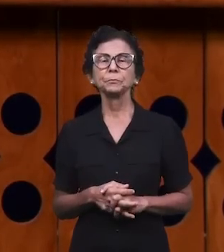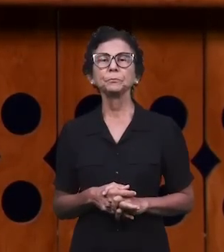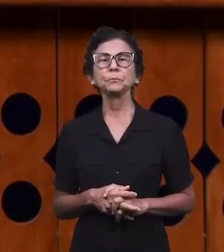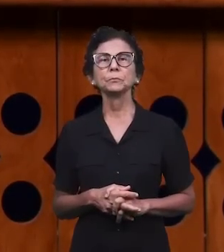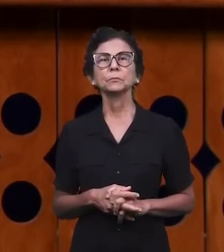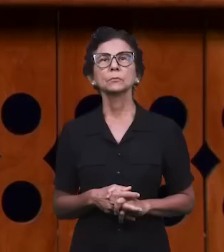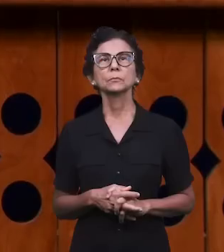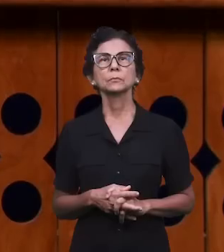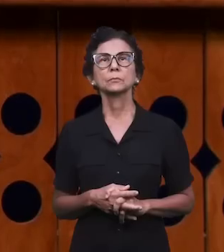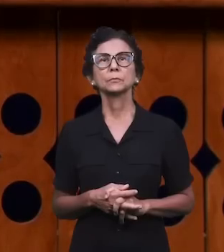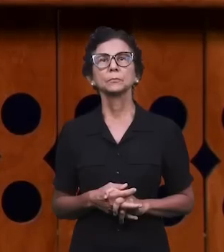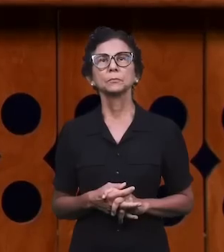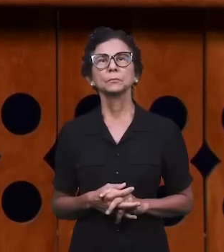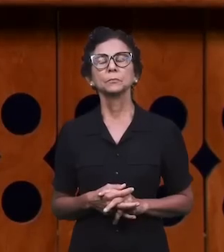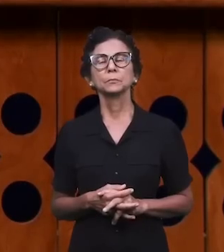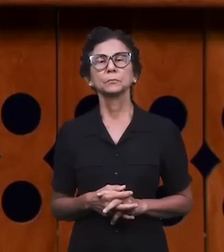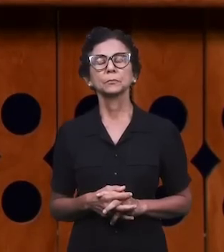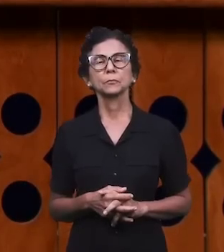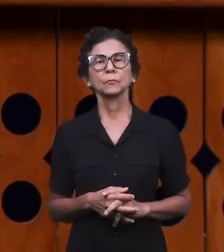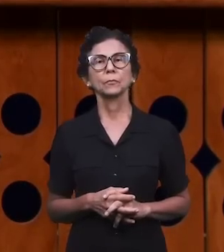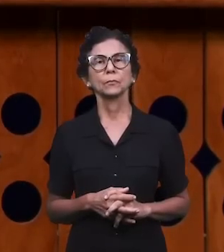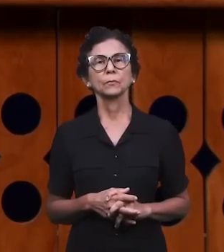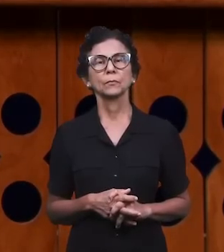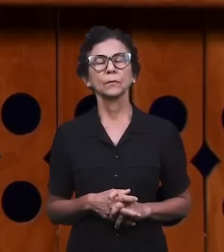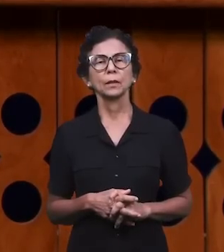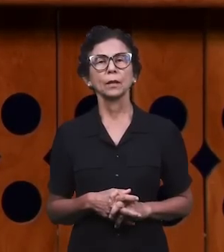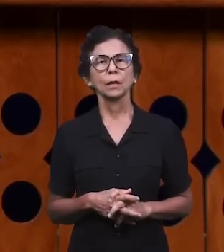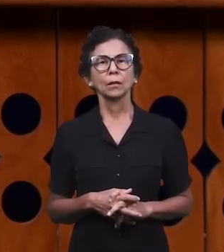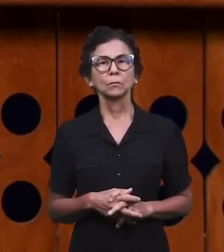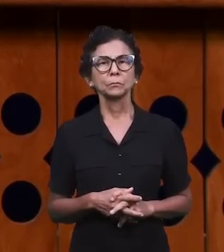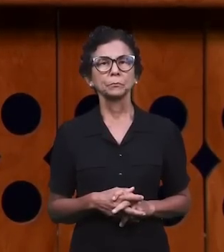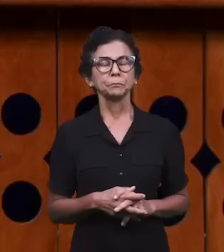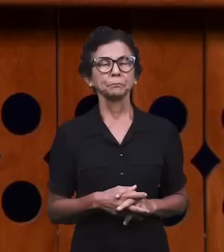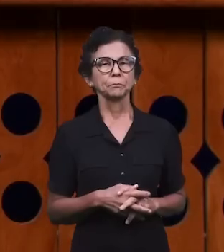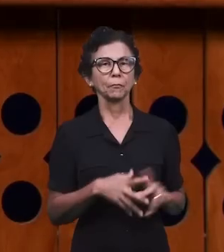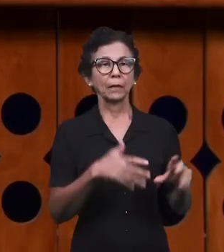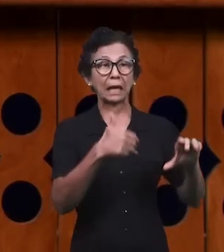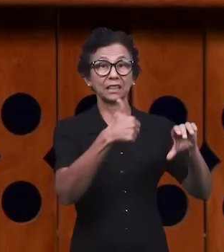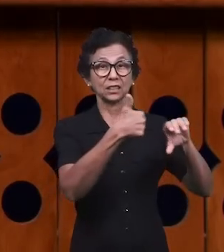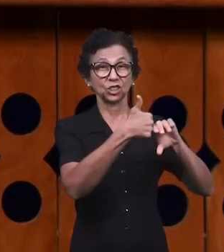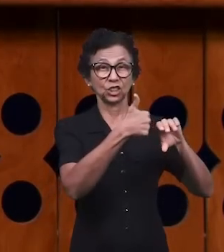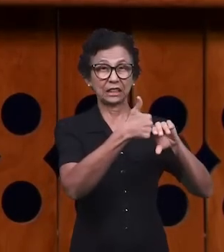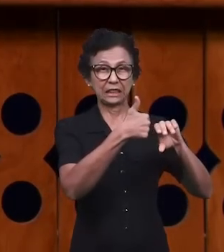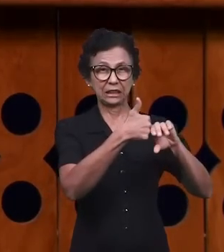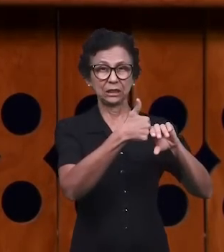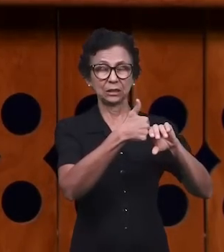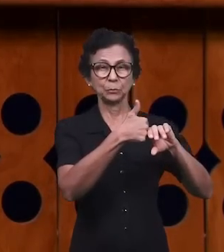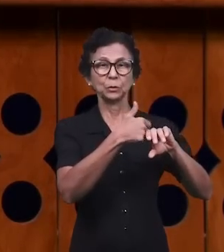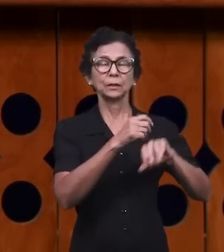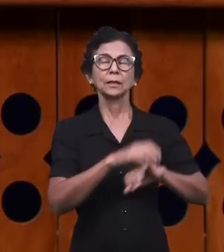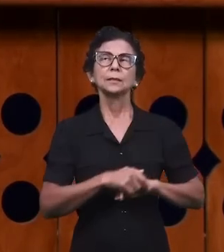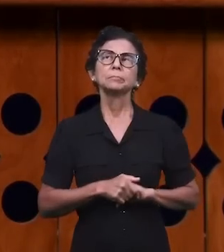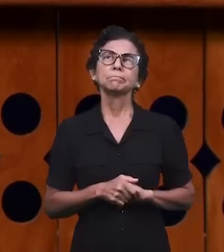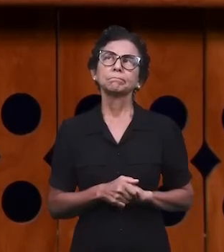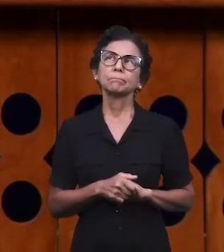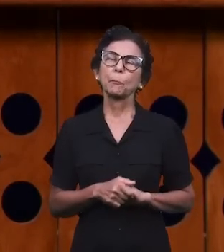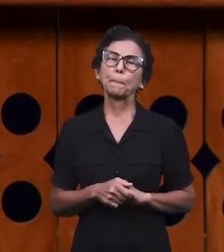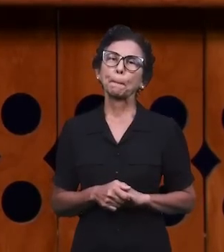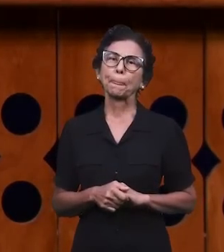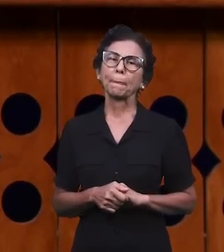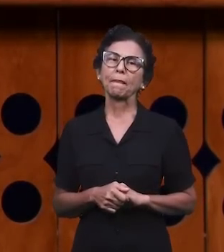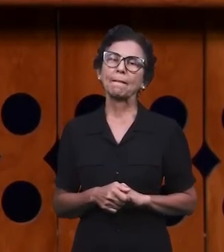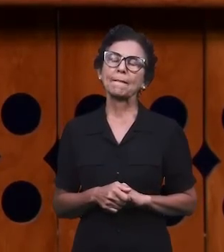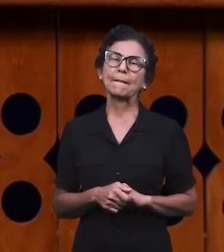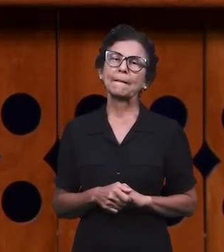problema. Nós temos hoje um cristianismo que se afastou de um